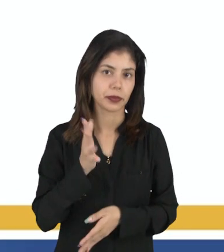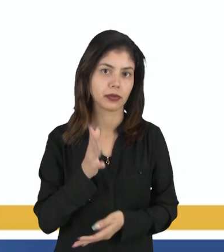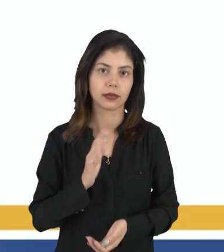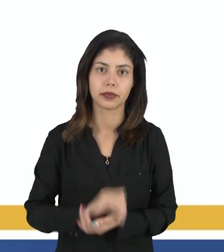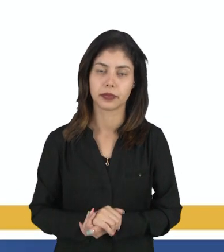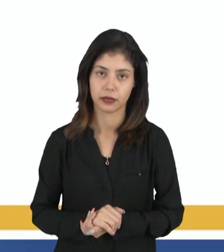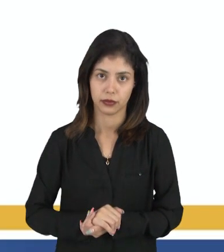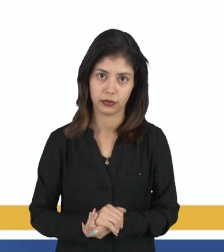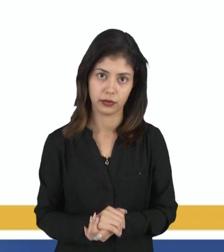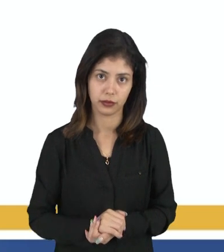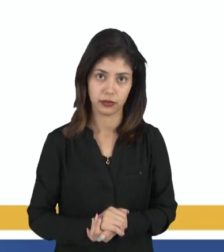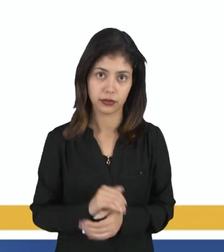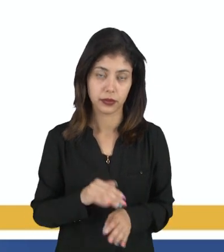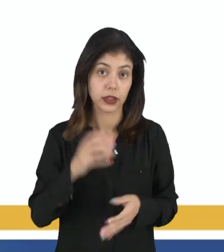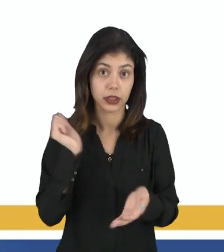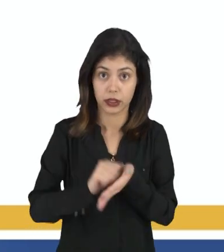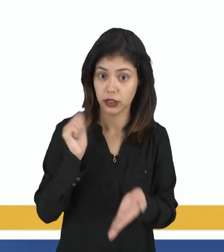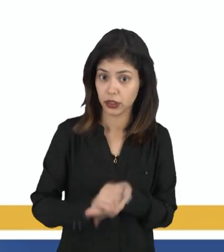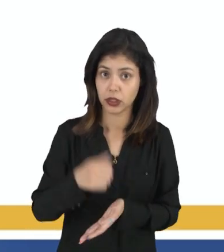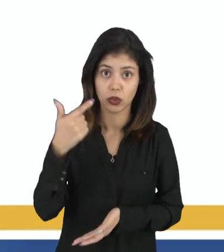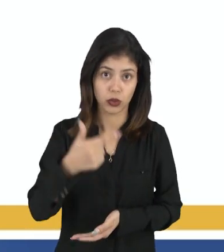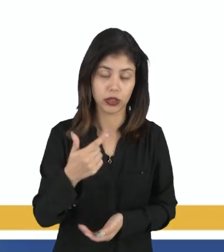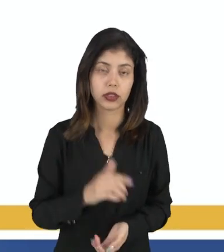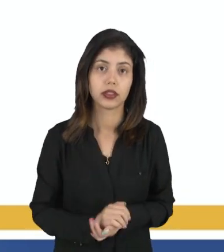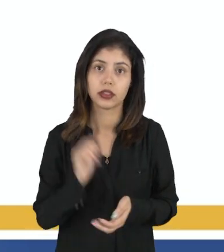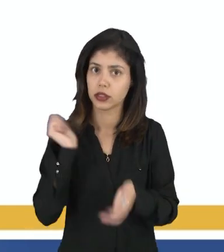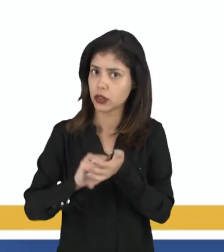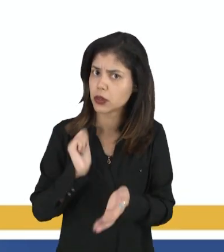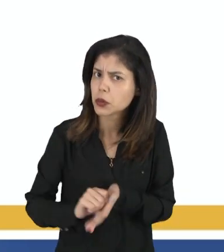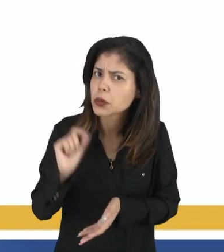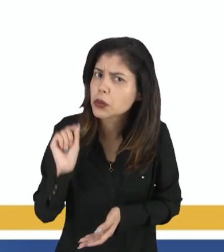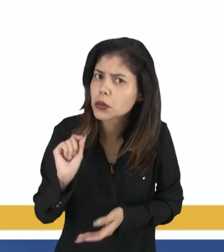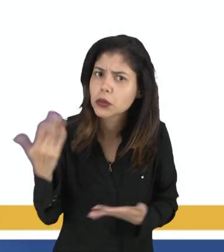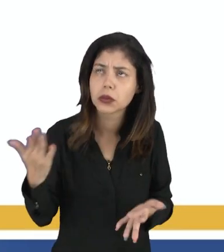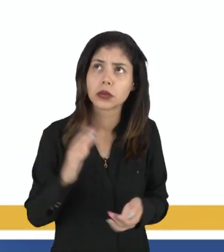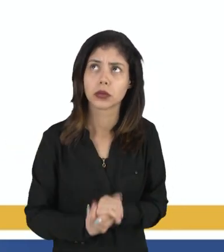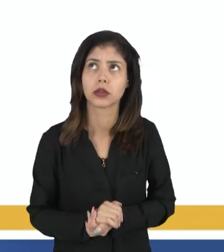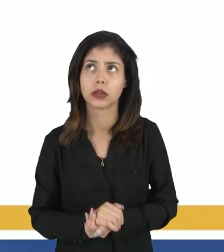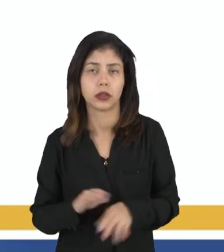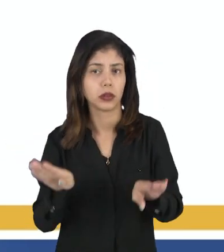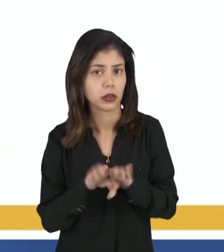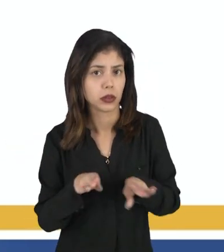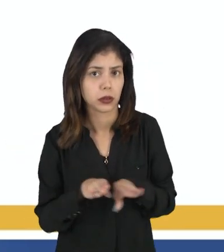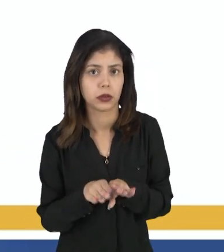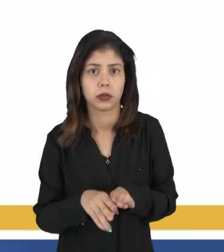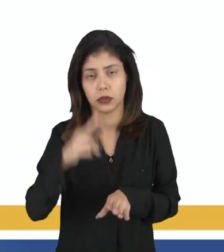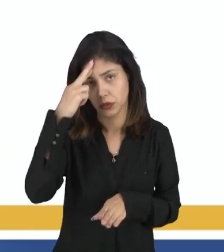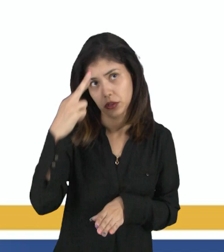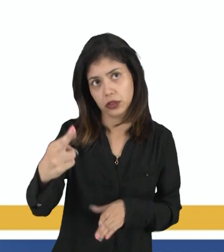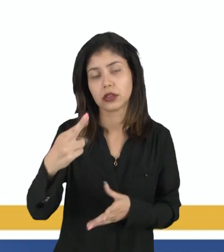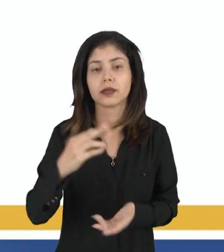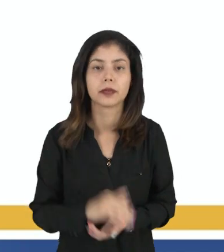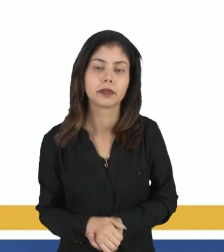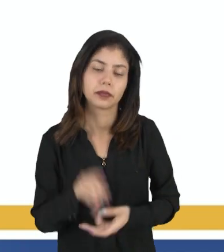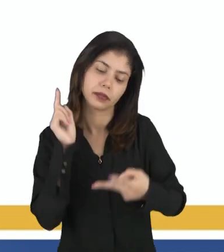texto 2, ele está escrevendo para quem? Ele está escrevendo para o chefe, prezado senhor Roberto. E ele